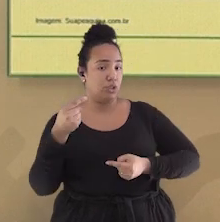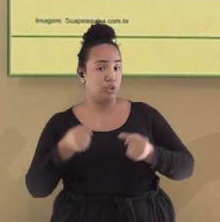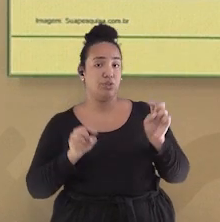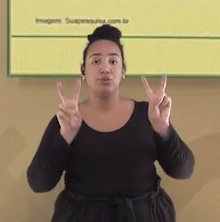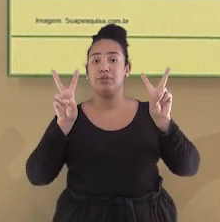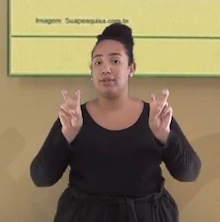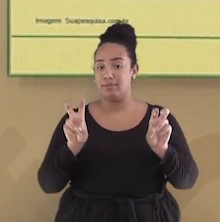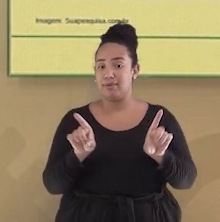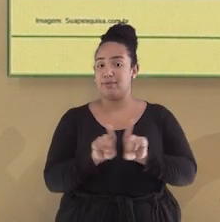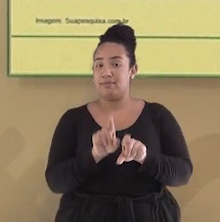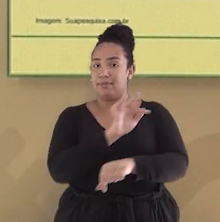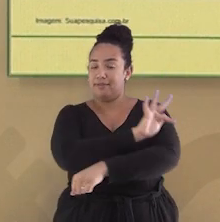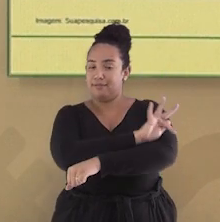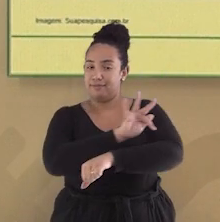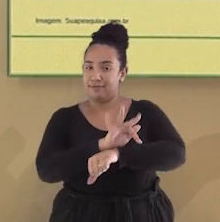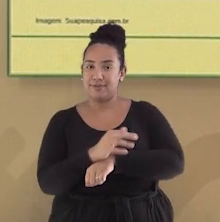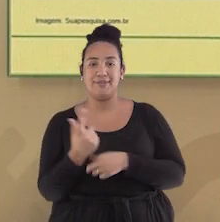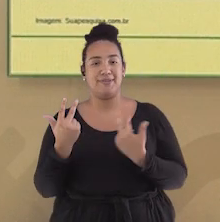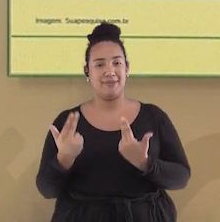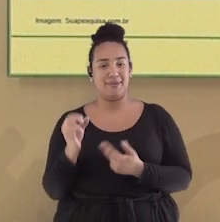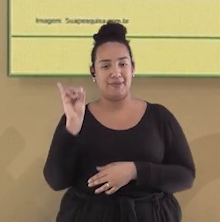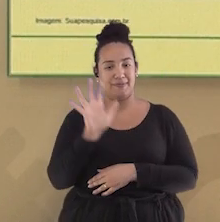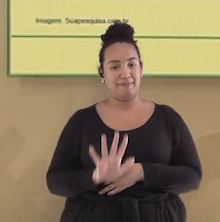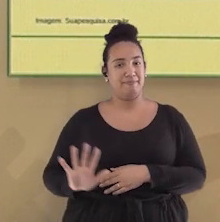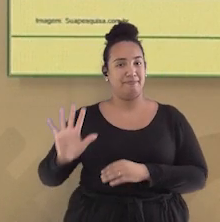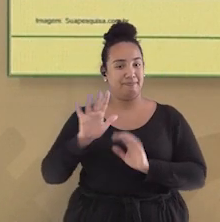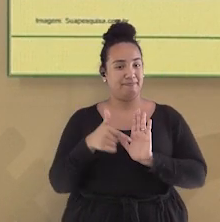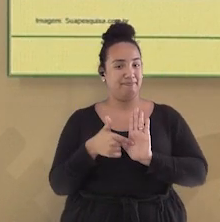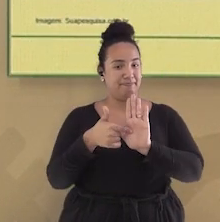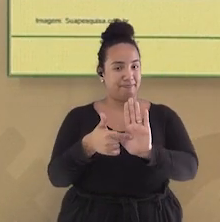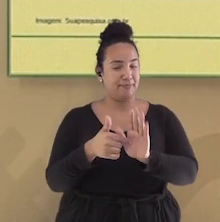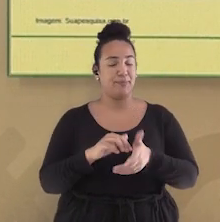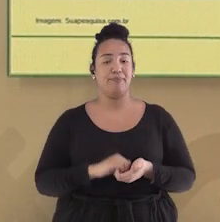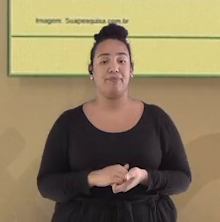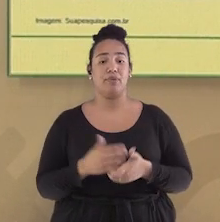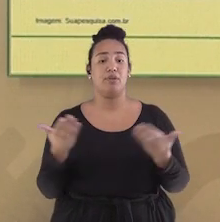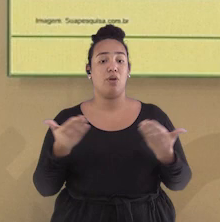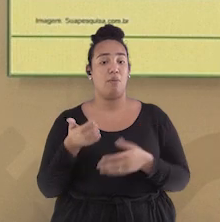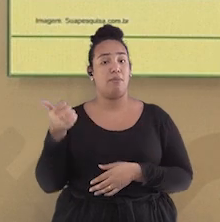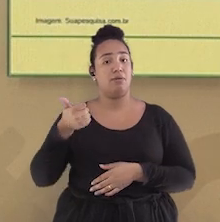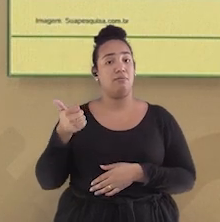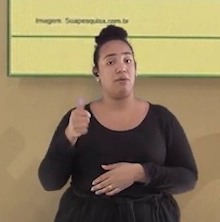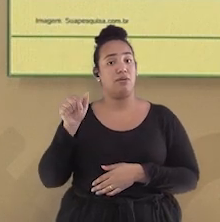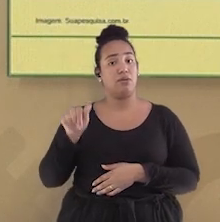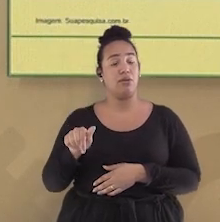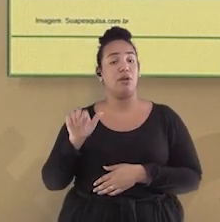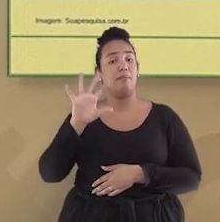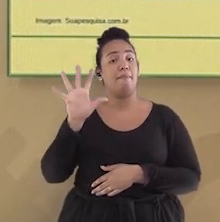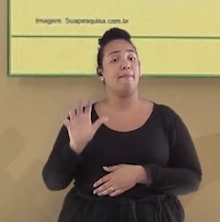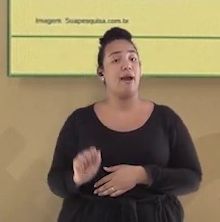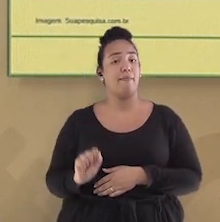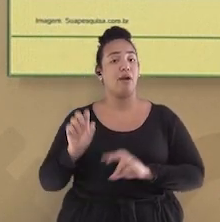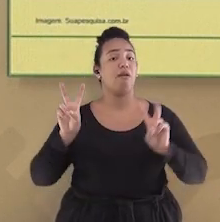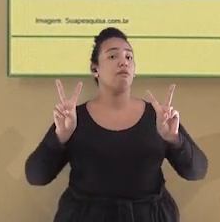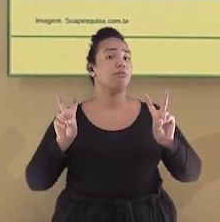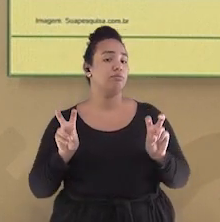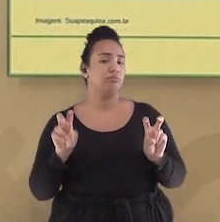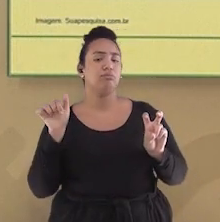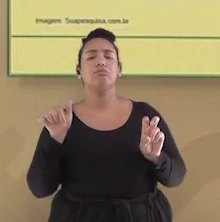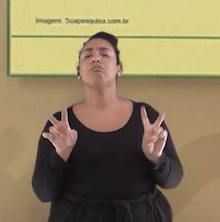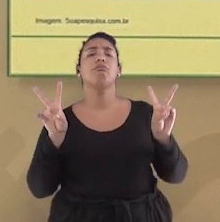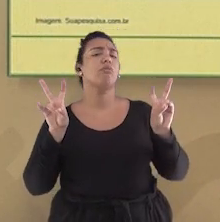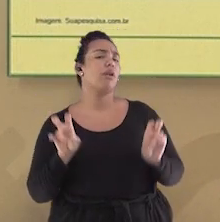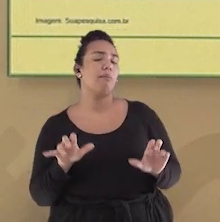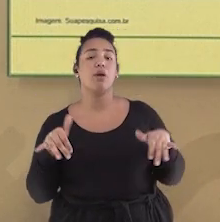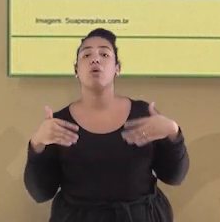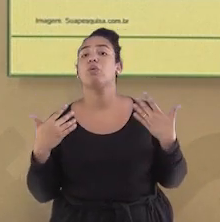ser políticos, temáticos e físicos, como vemos aqui no slide. No primeiro exemplo, a gente tem um mapa